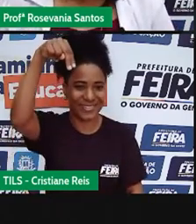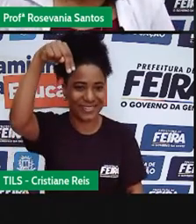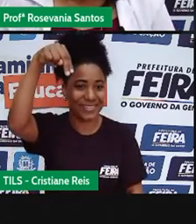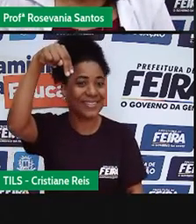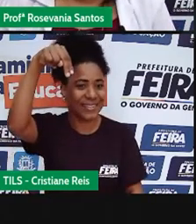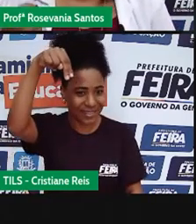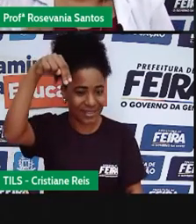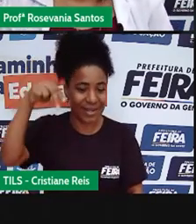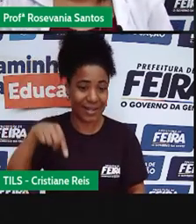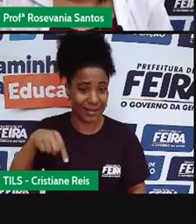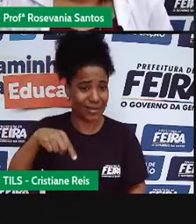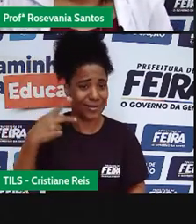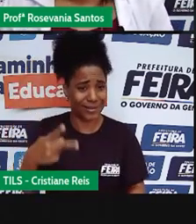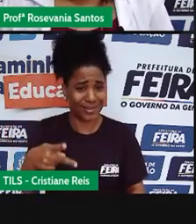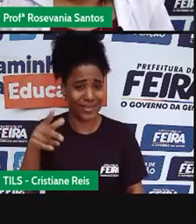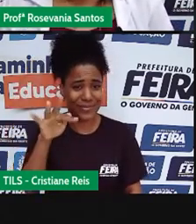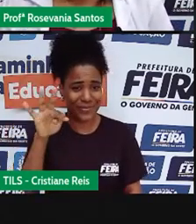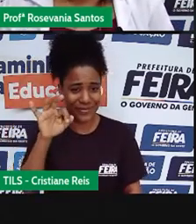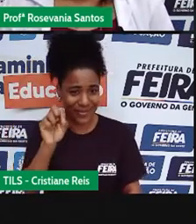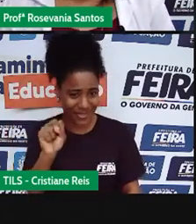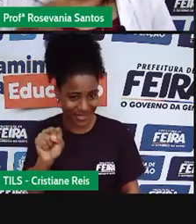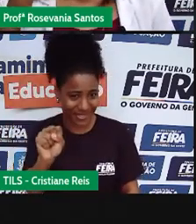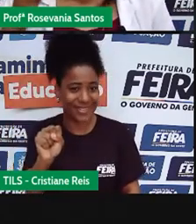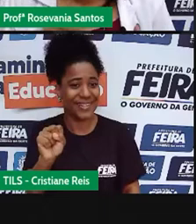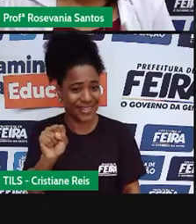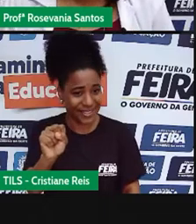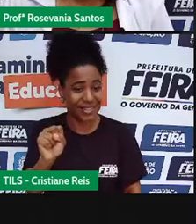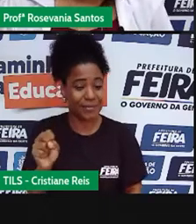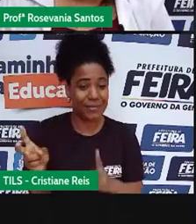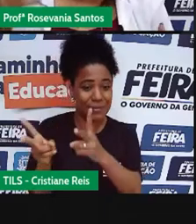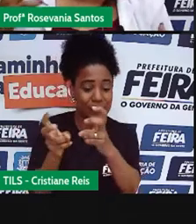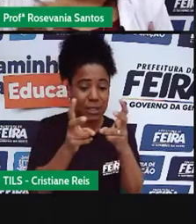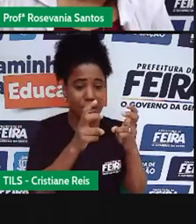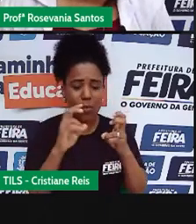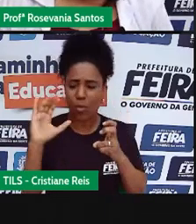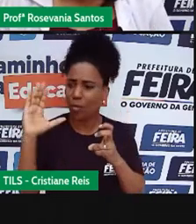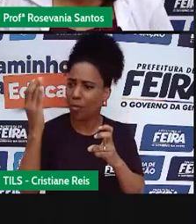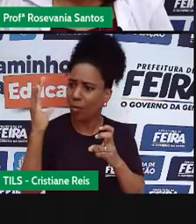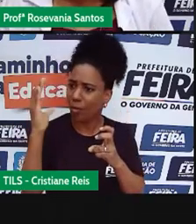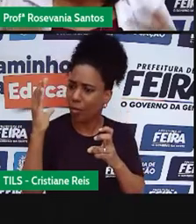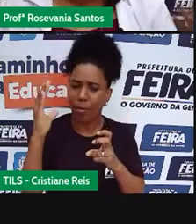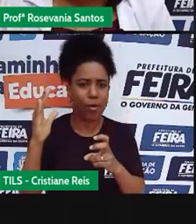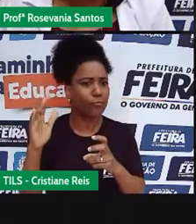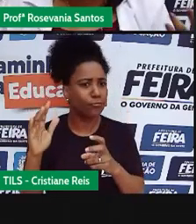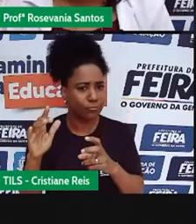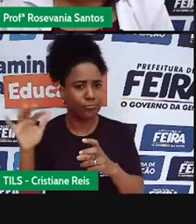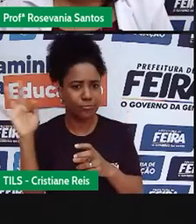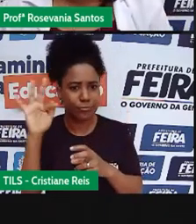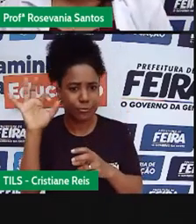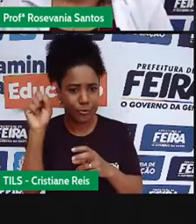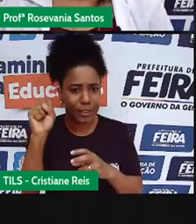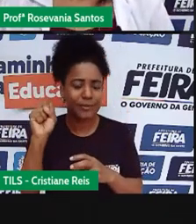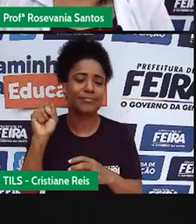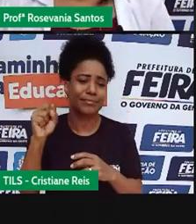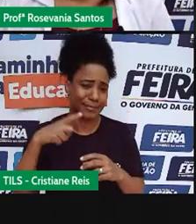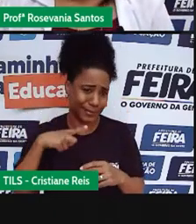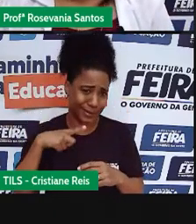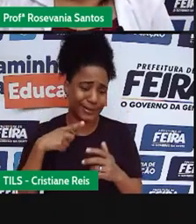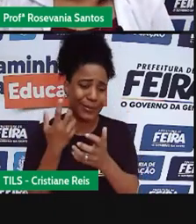muitas características, né, desse clima. A gente percebe tanto na vegetação quanto nas médias térmicas diárias,